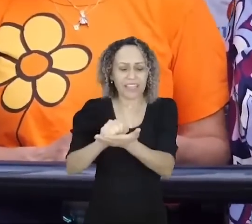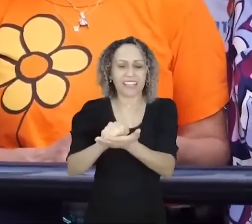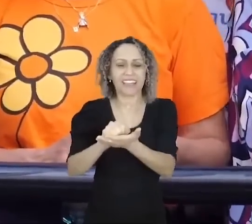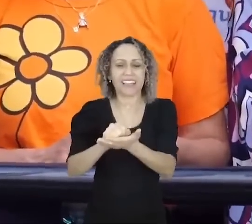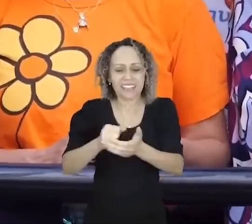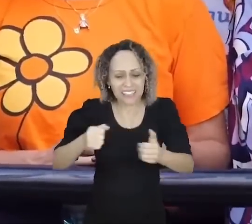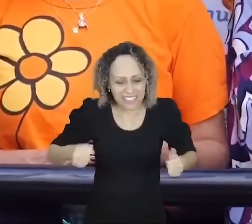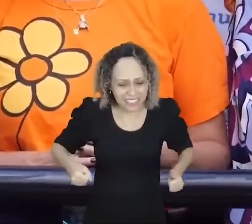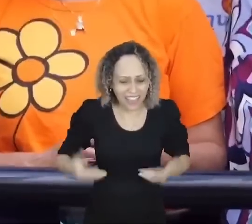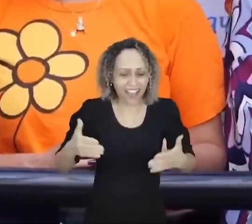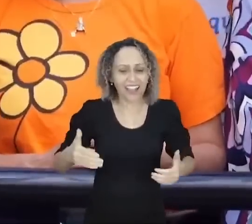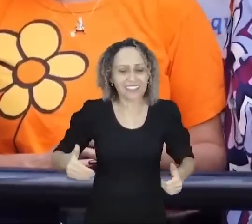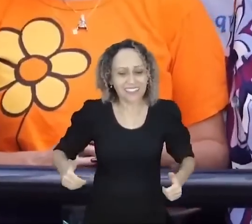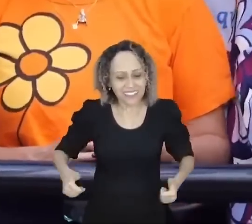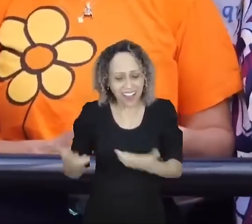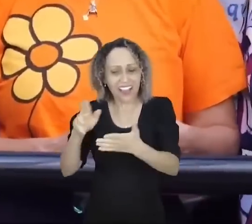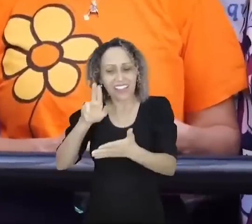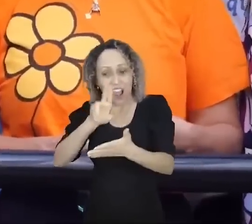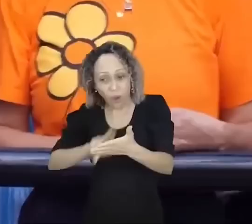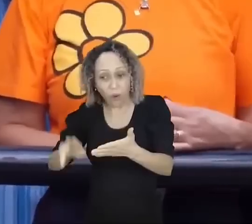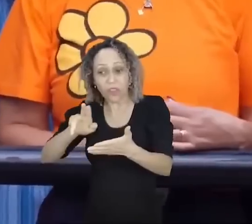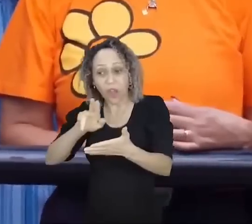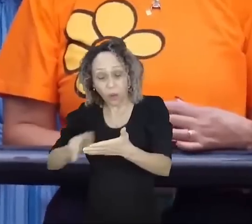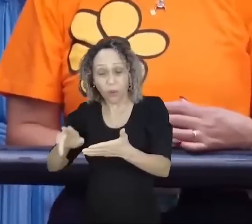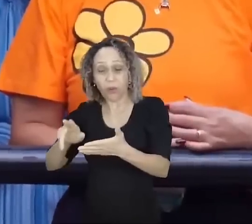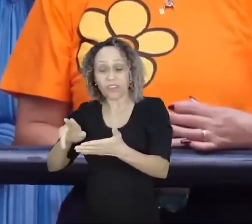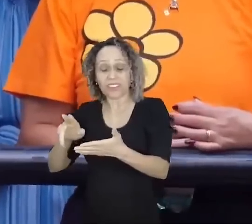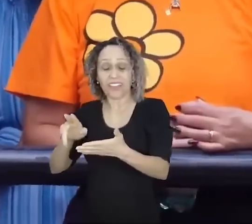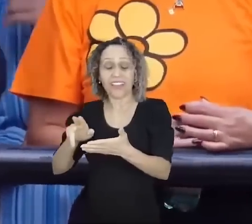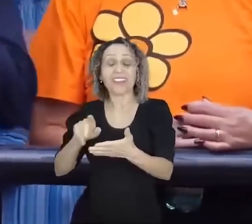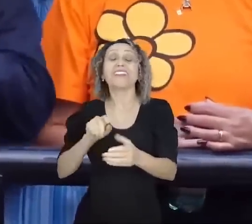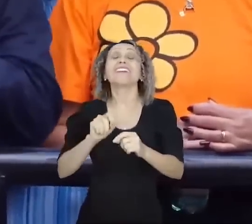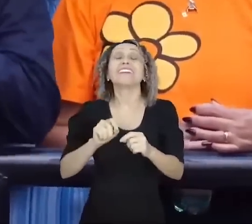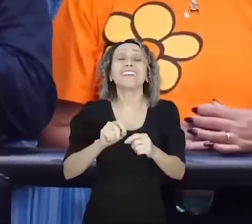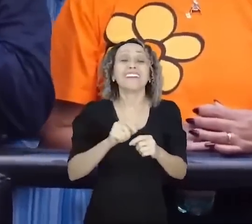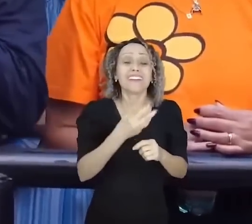e no dia 30 de uma banana para ele